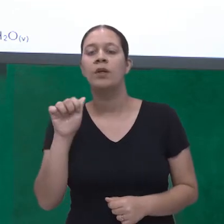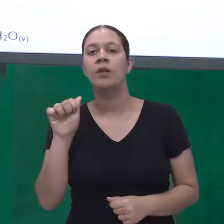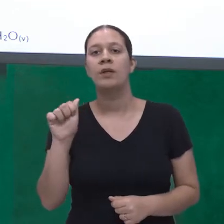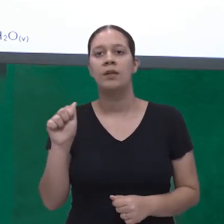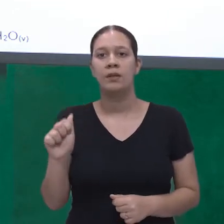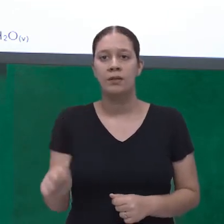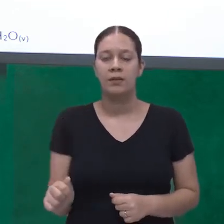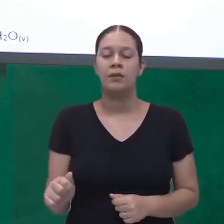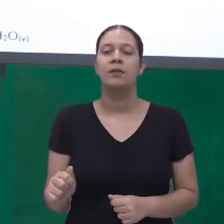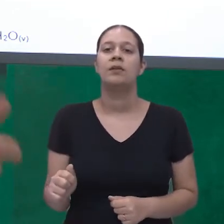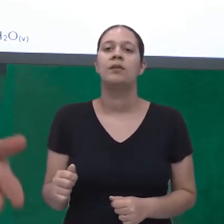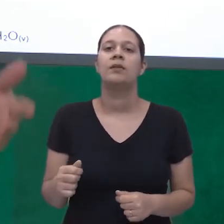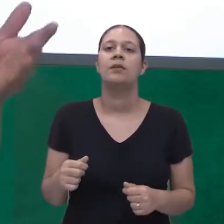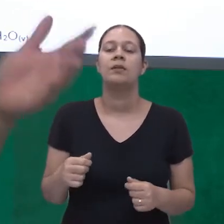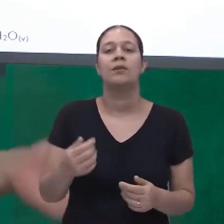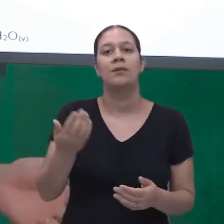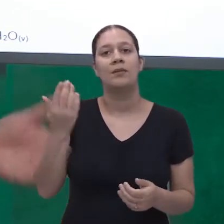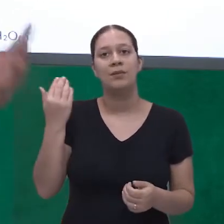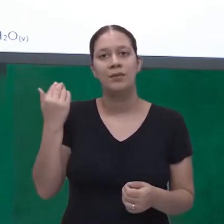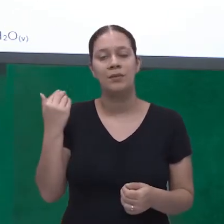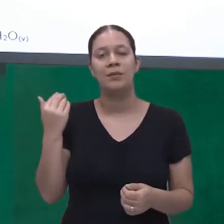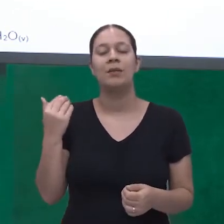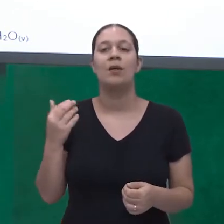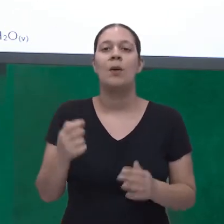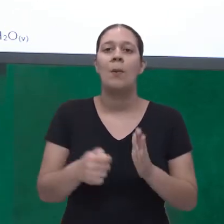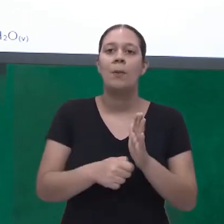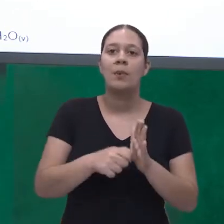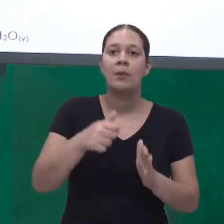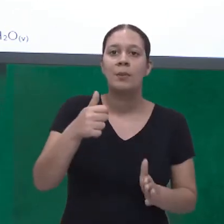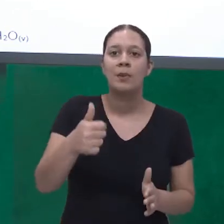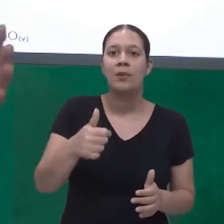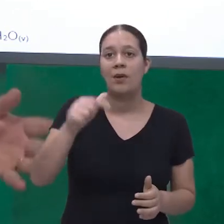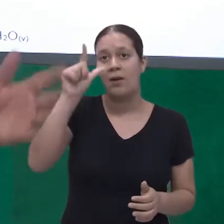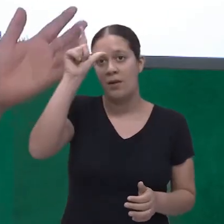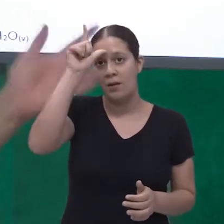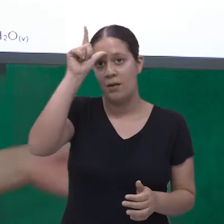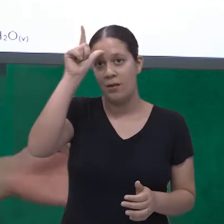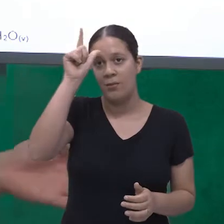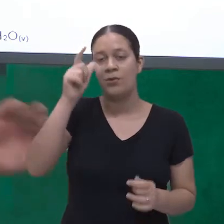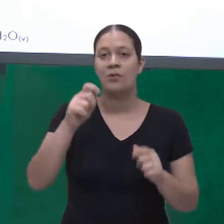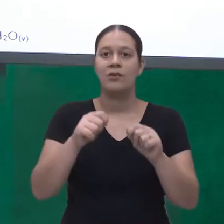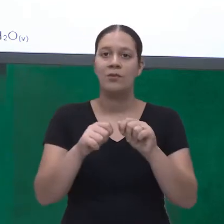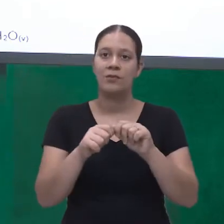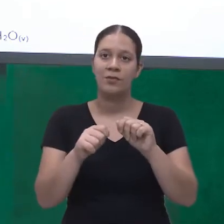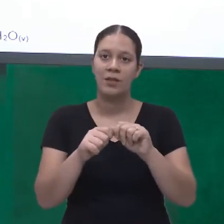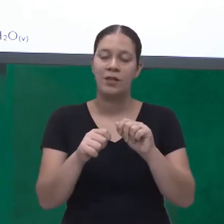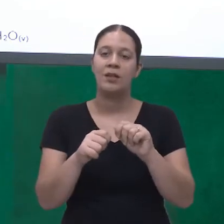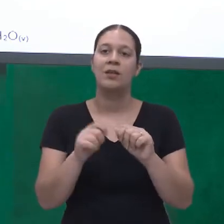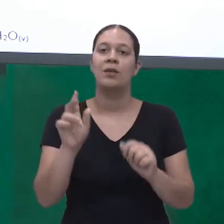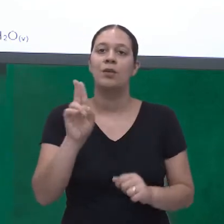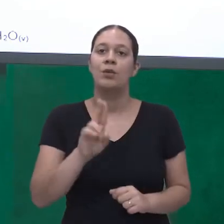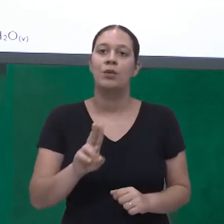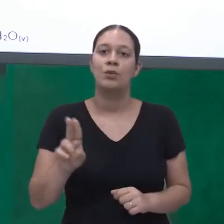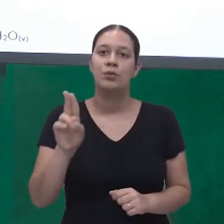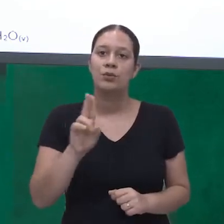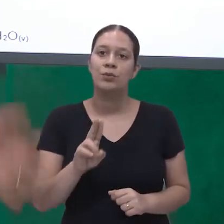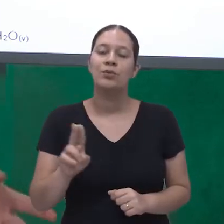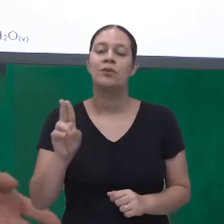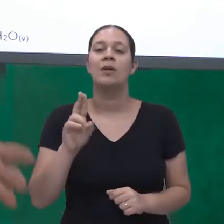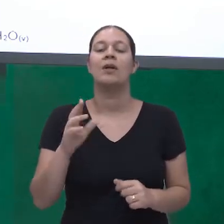Haber, que era um alemão, que foi o primeiro a sintetizar a amônia que é usada para